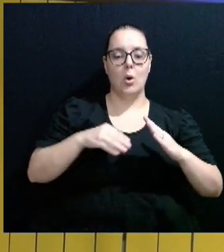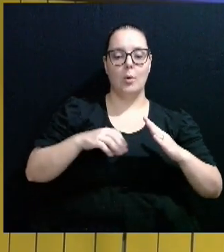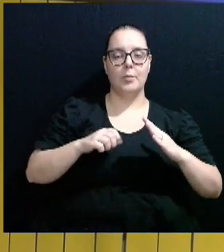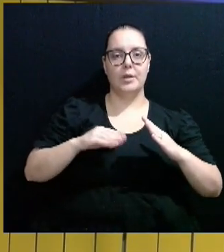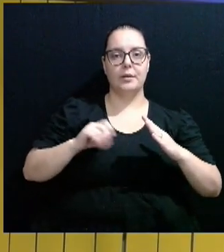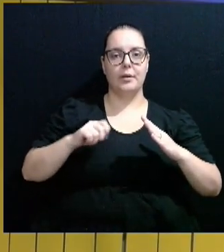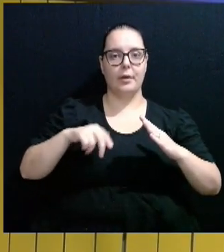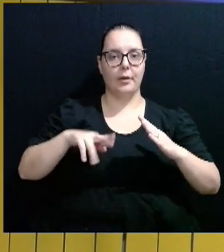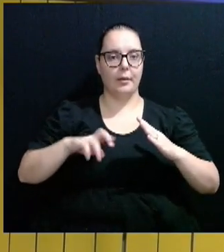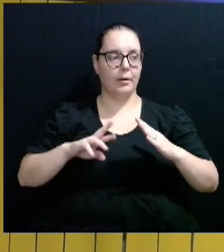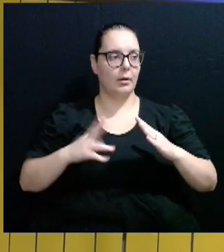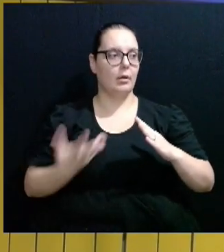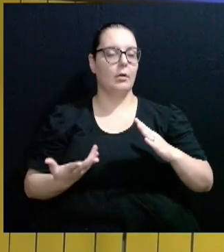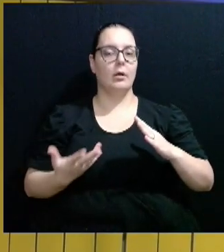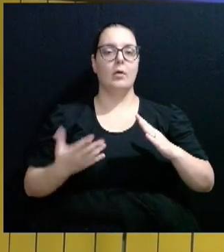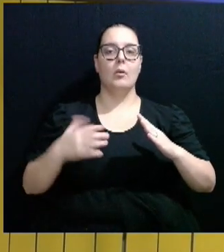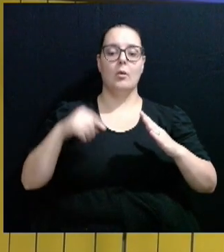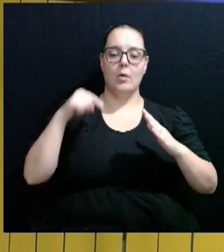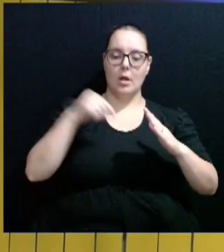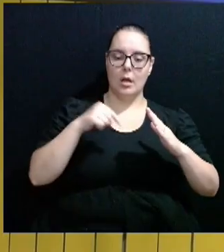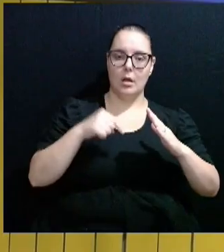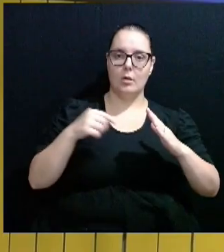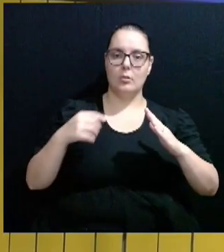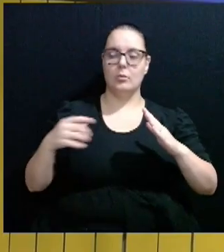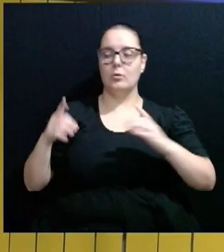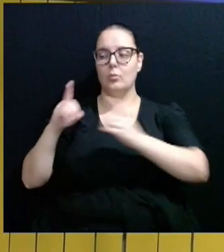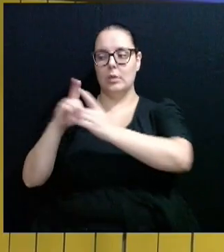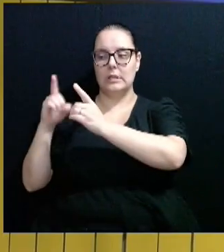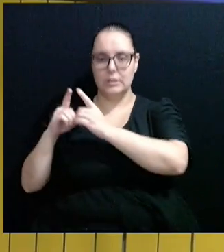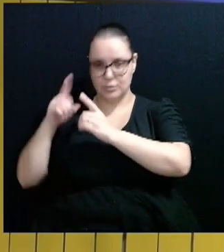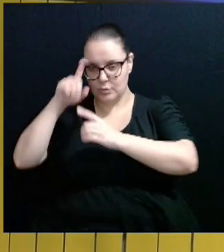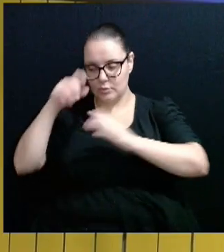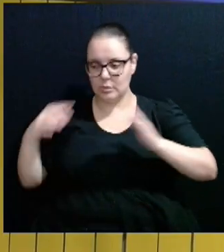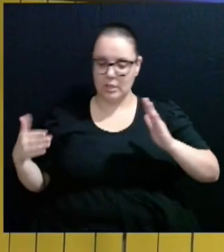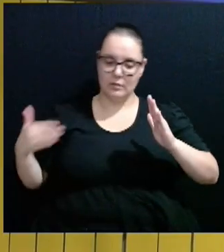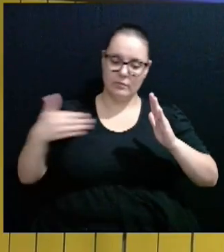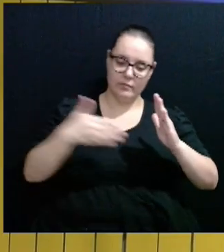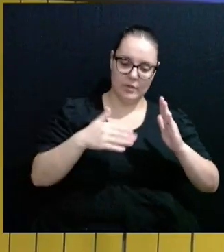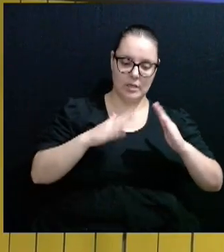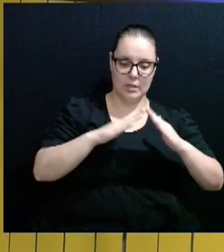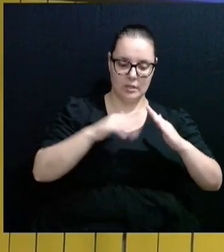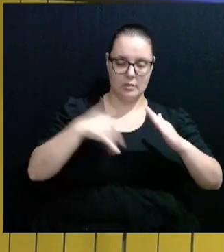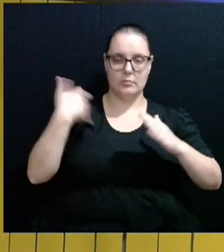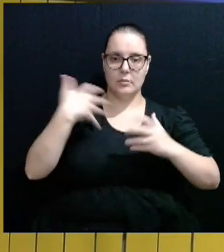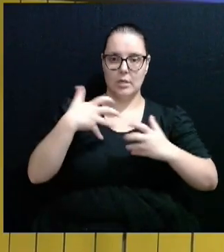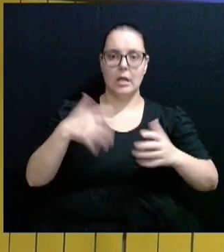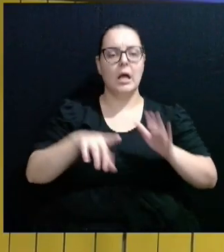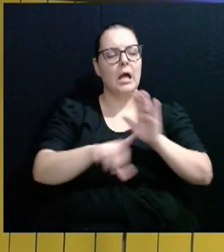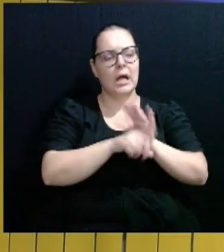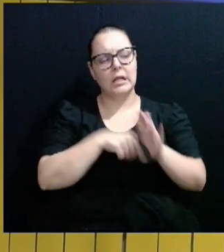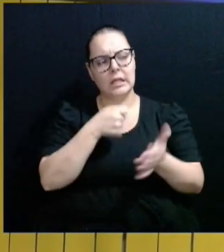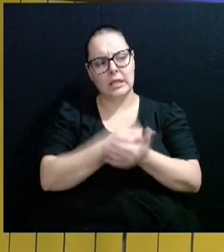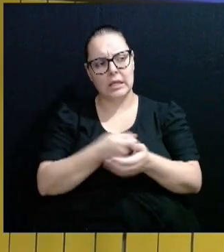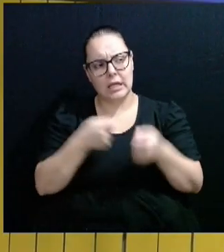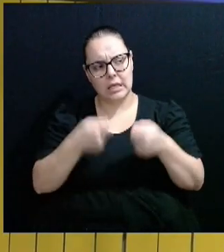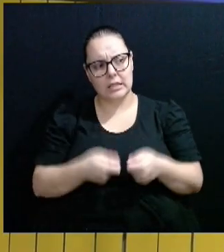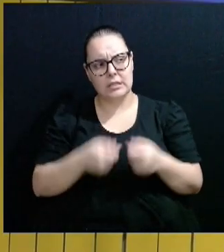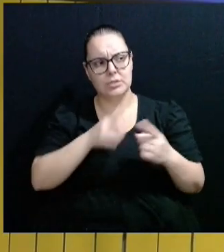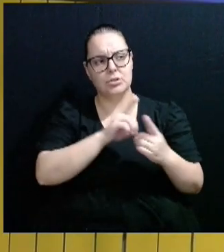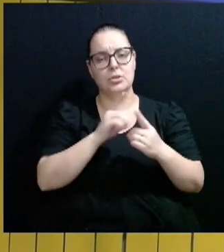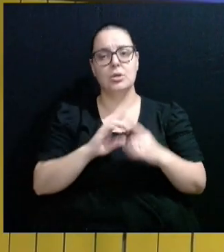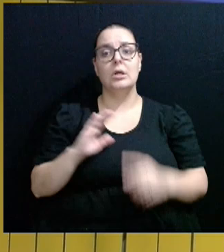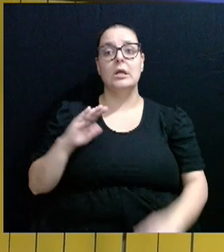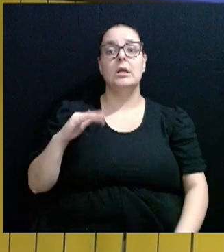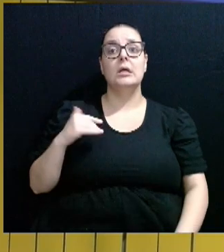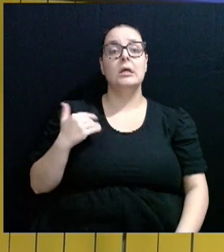o atendimento ele vai até a casa da pessoa idosa. A lei garante esse atendimento e quando isso